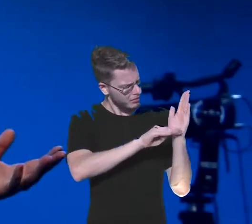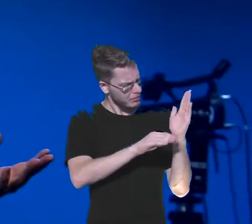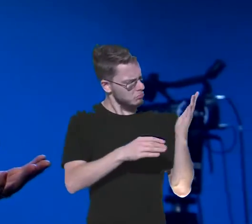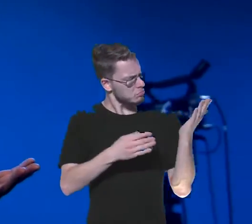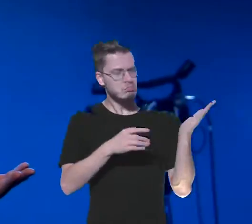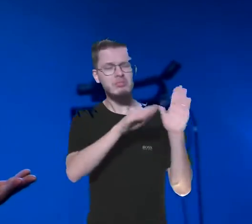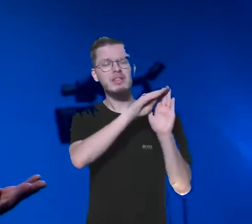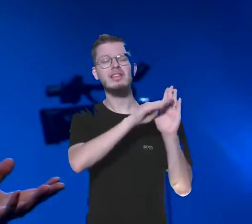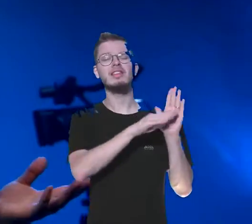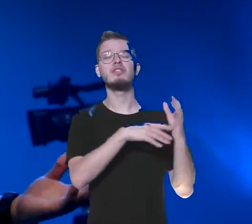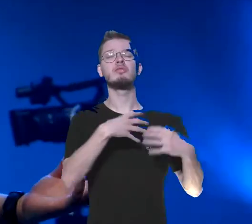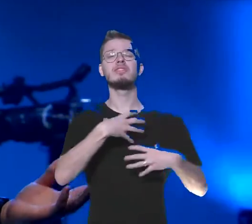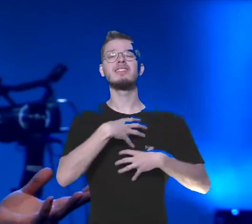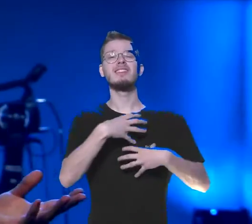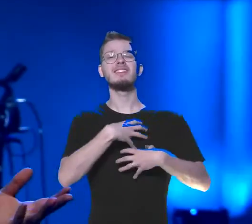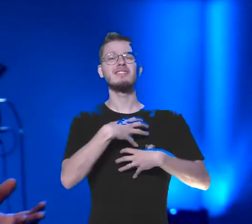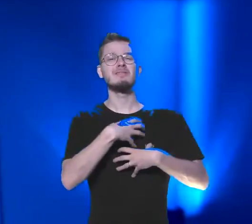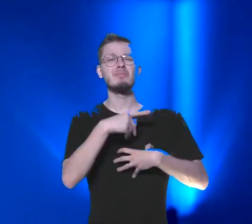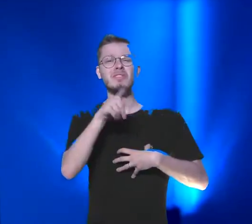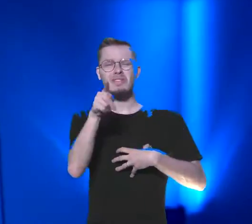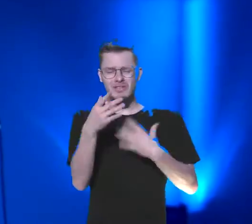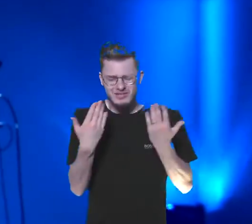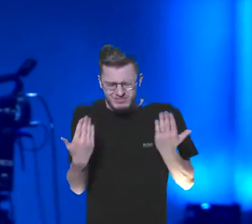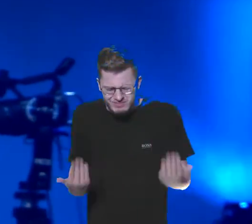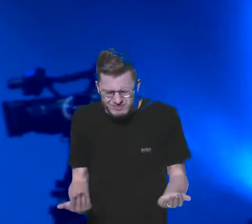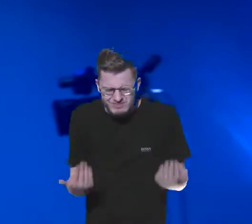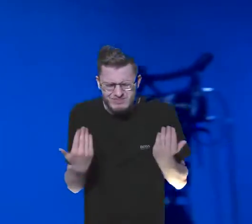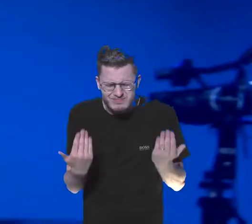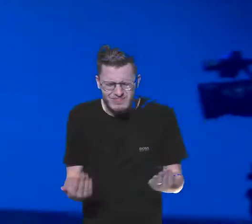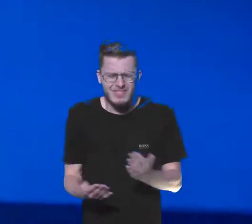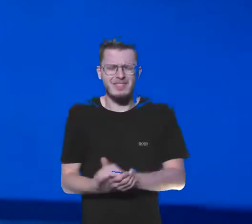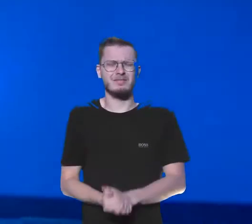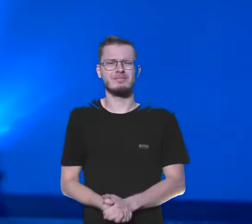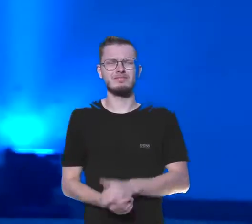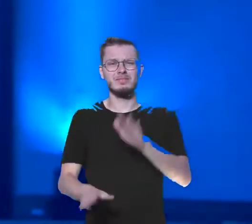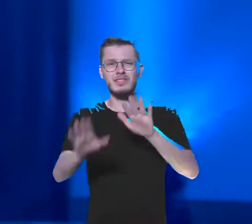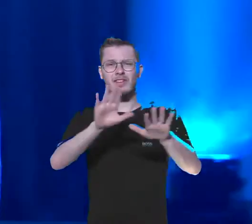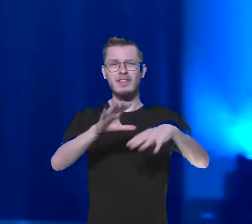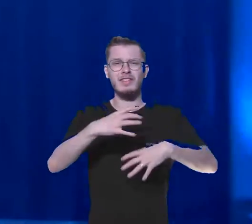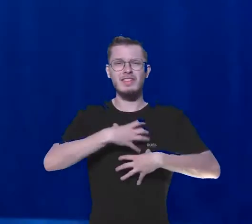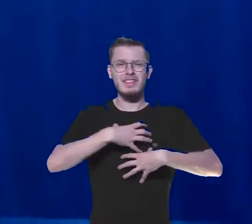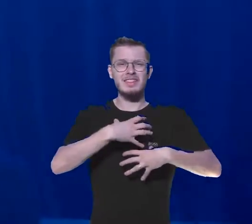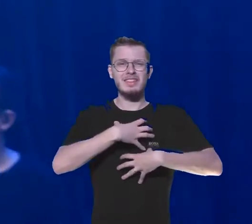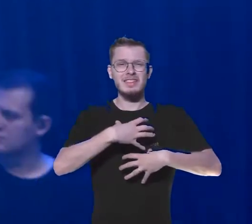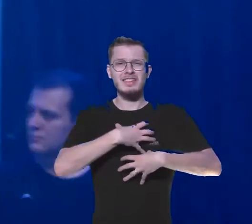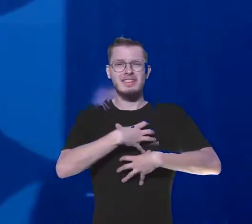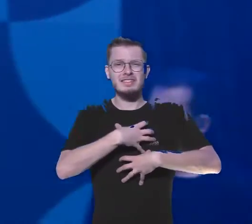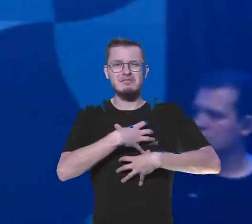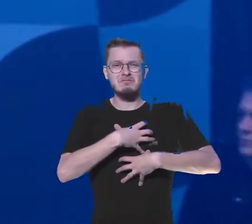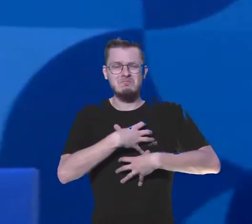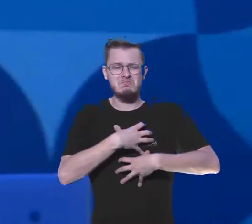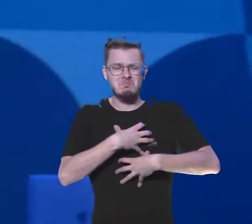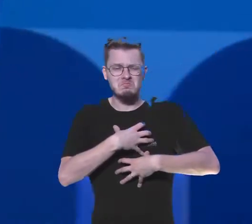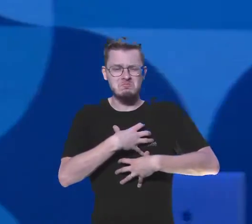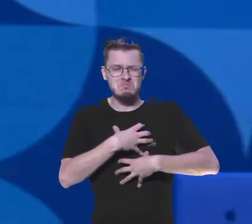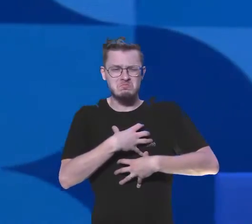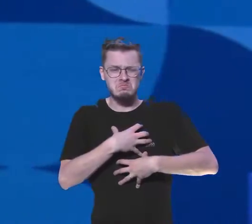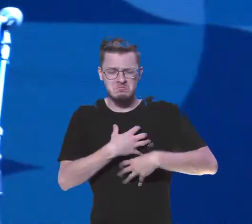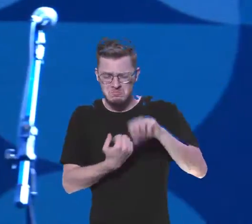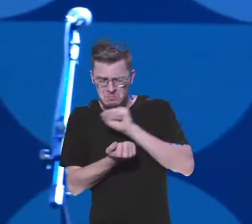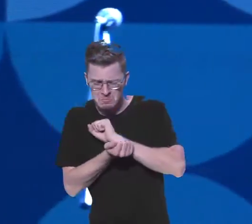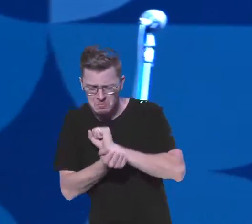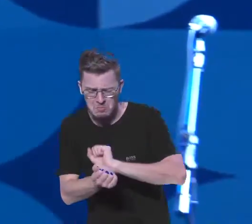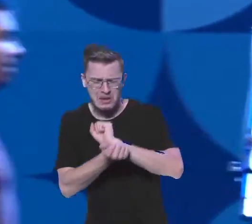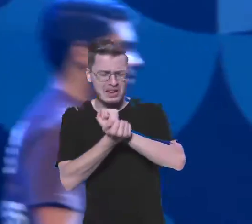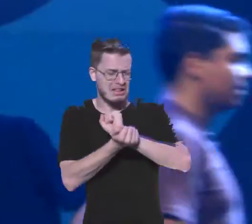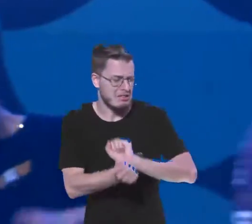que você tem carregado. Você tem se sentido talvez como aquela mosquinha na teia de aranha, que quanto mais